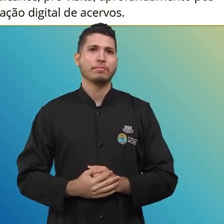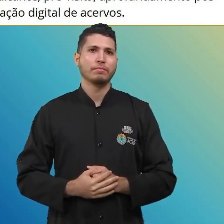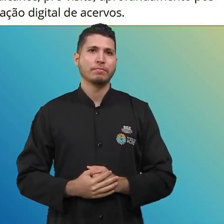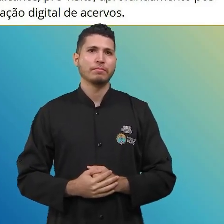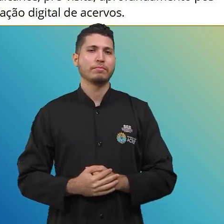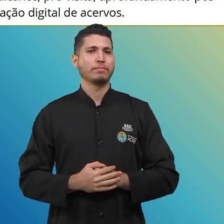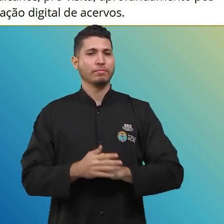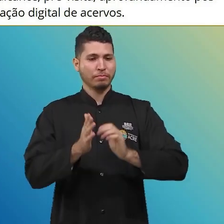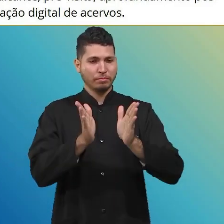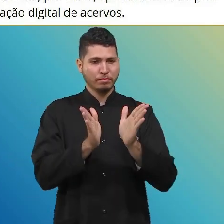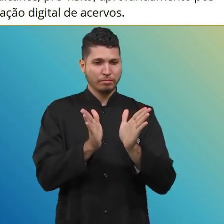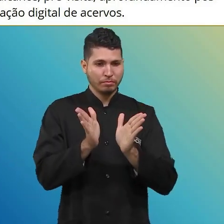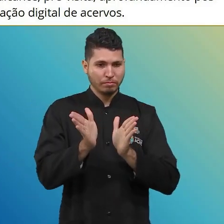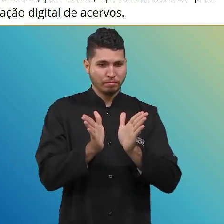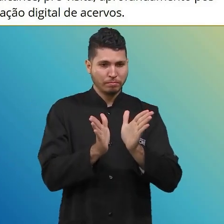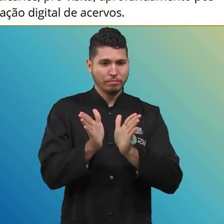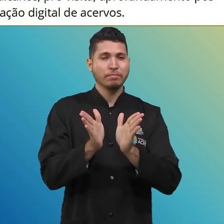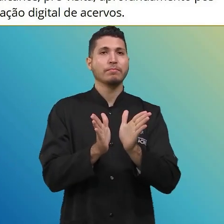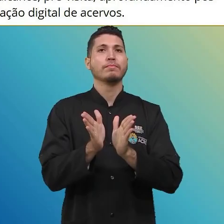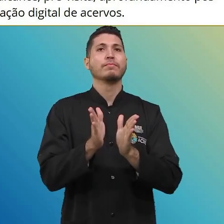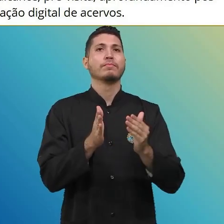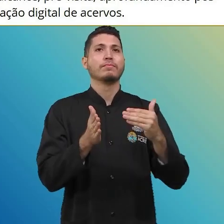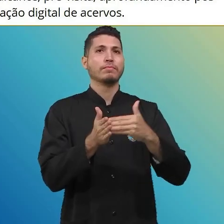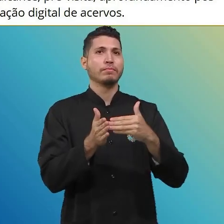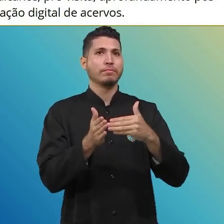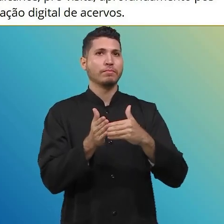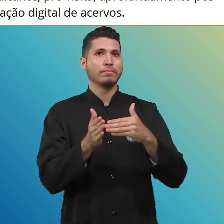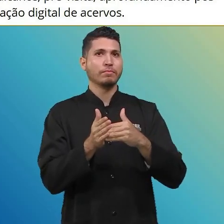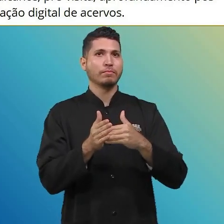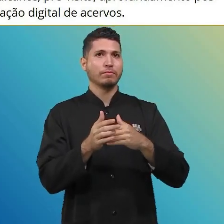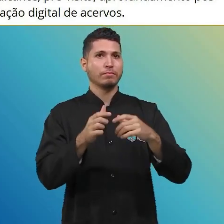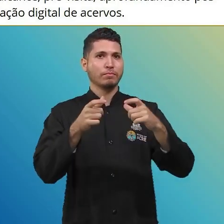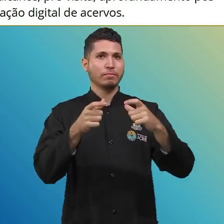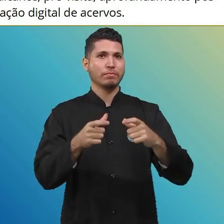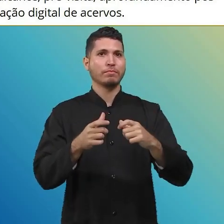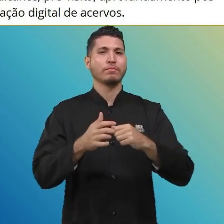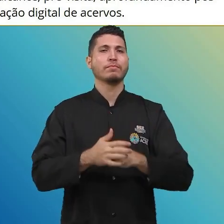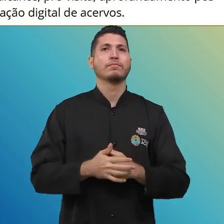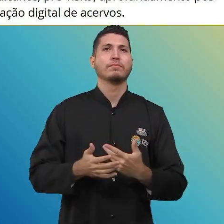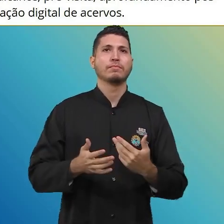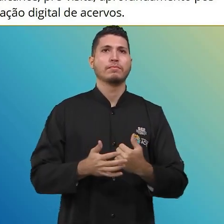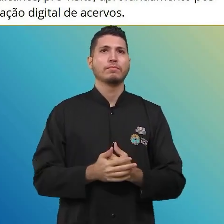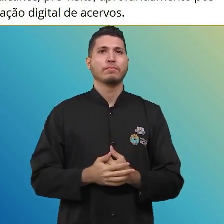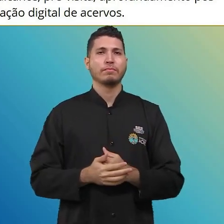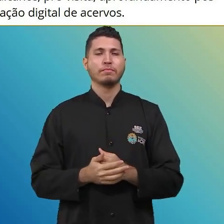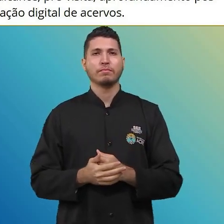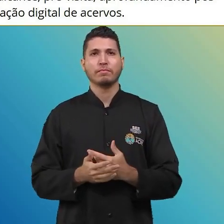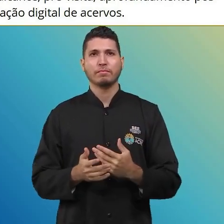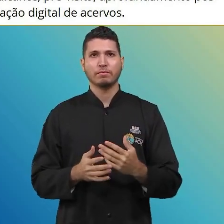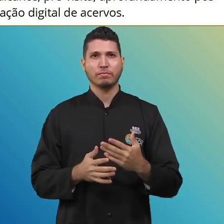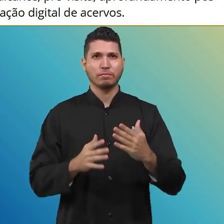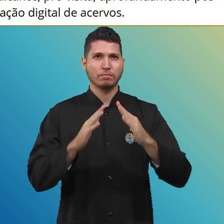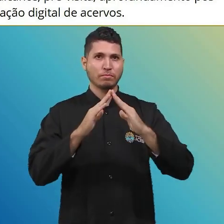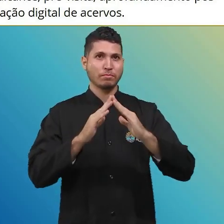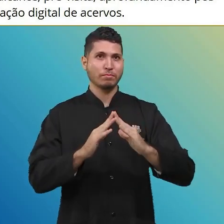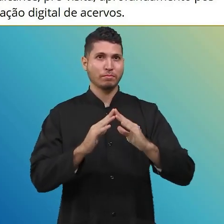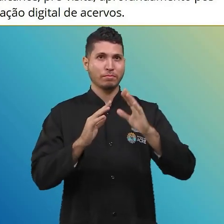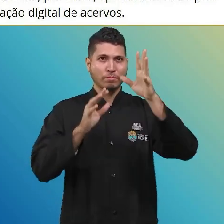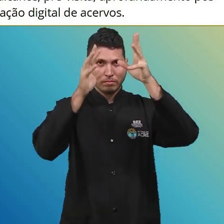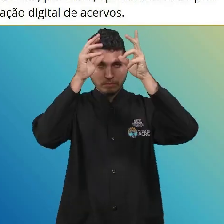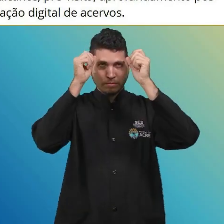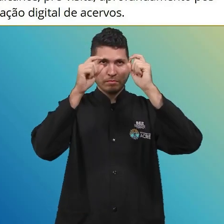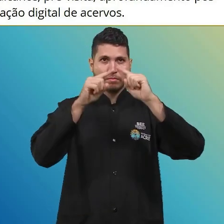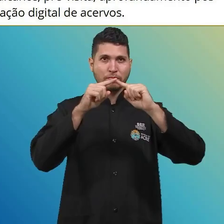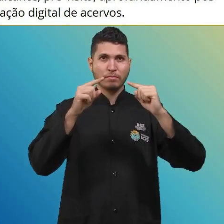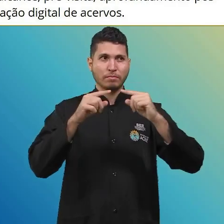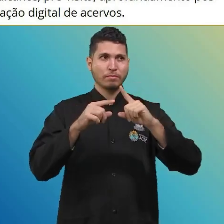museu físico, tem a restrição geográfica, ou seja, a gente mora aqui no Acre e o museu é lá em São Paulo. Então, é muito